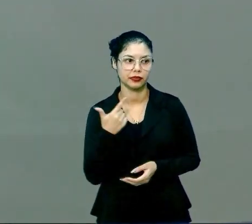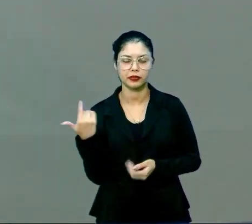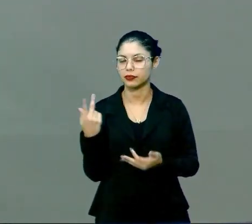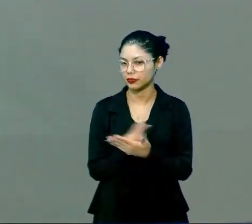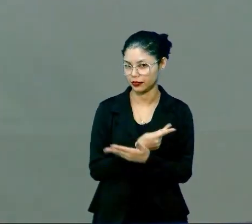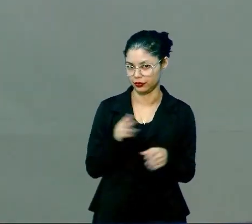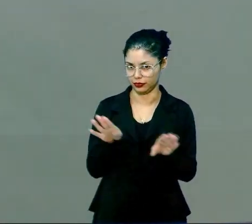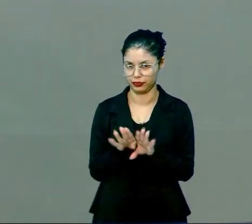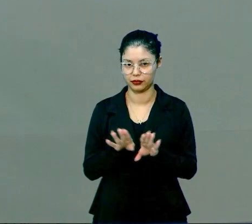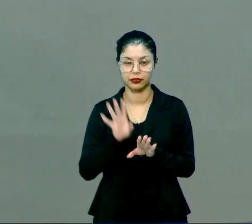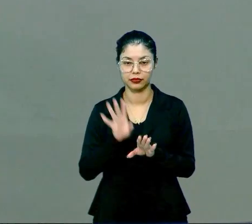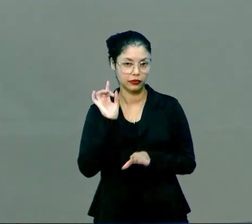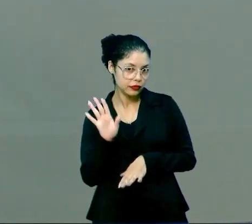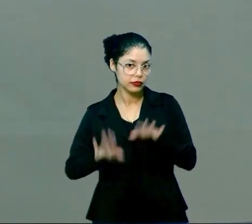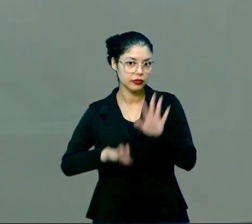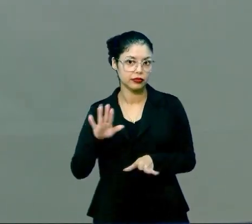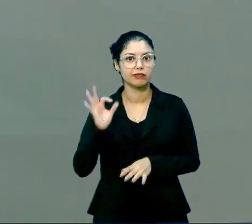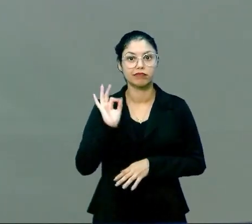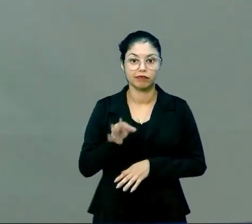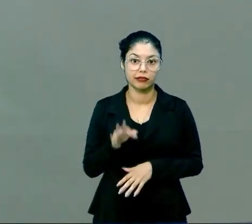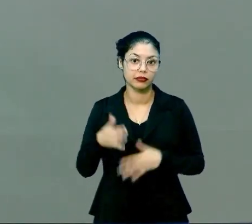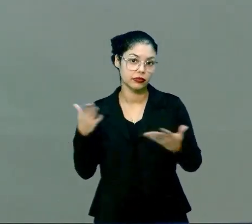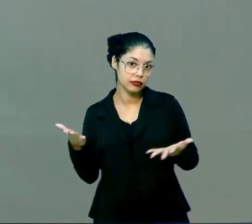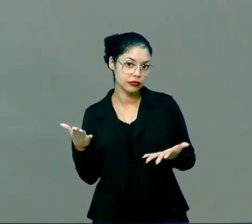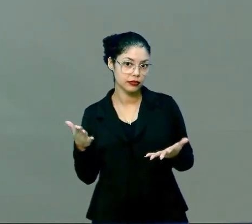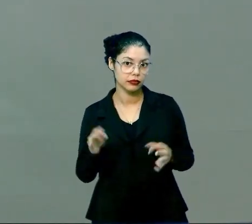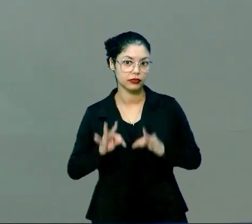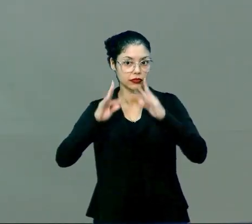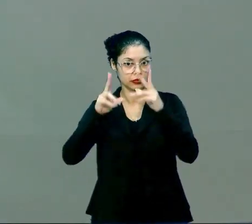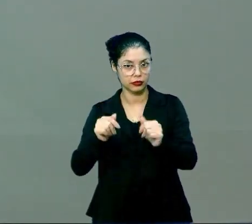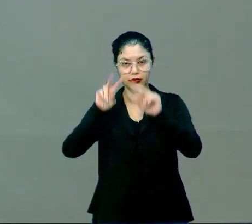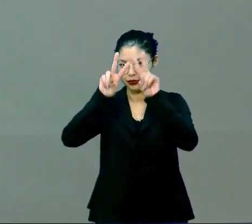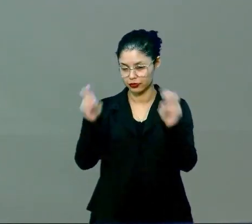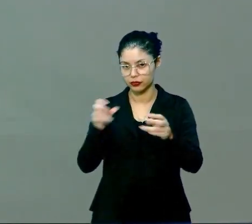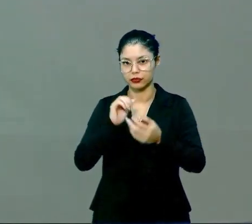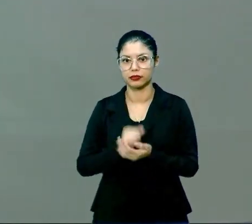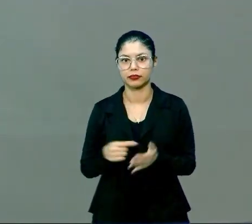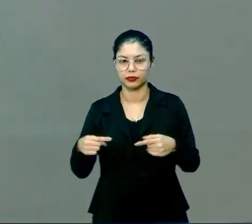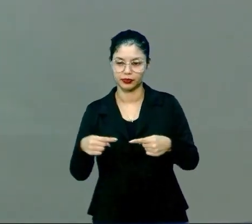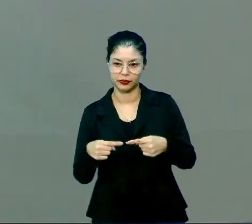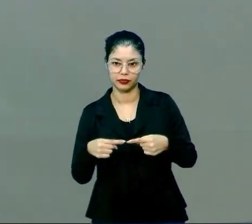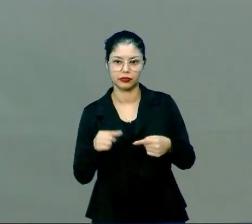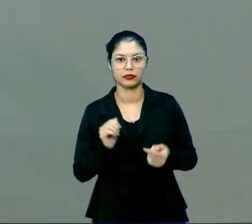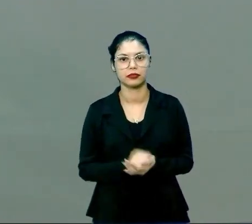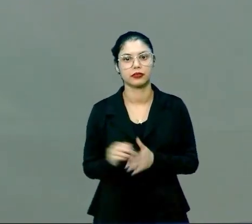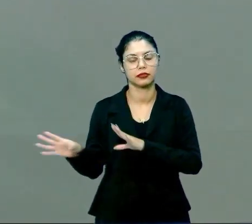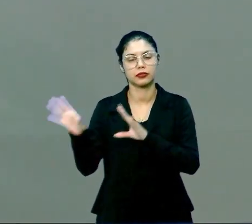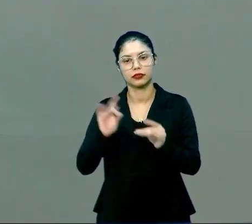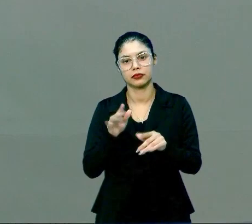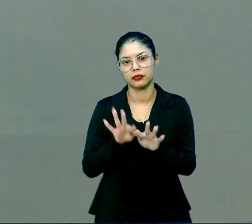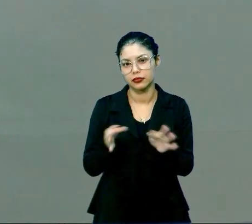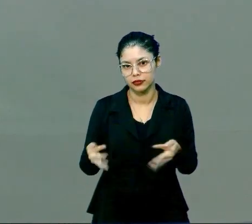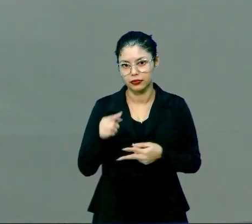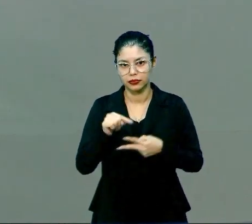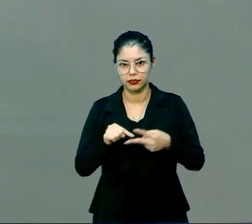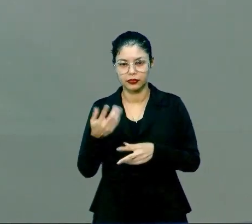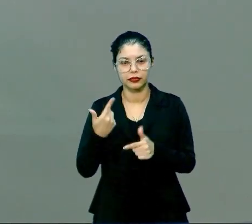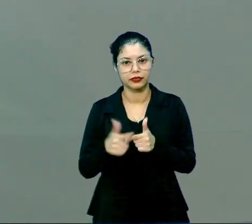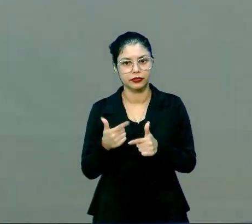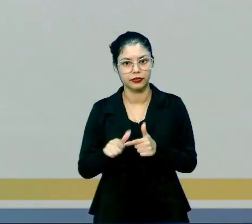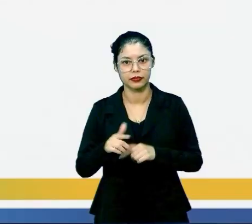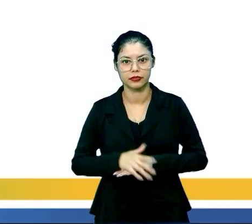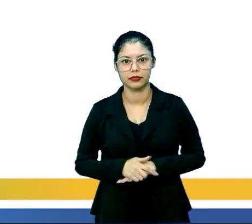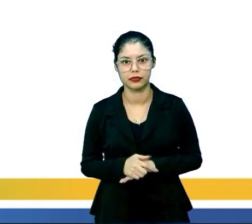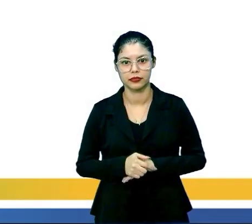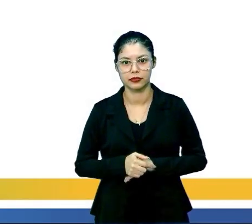como errar também. Só que nem sempre isso dá certo, nem para todos os temas isso não combina. Então eu posso trazer simplesmente 2 problemas